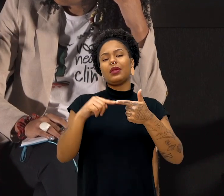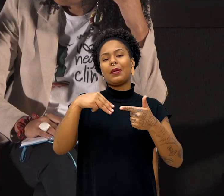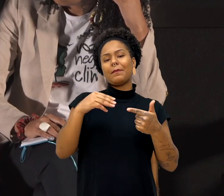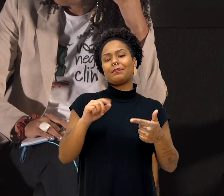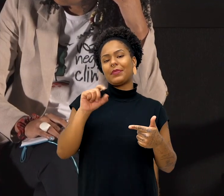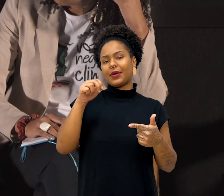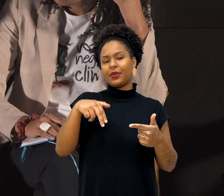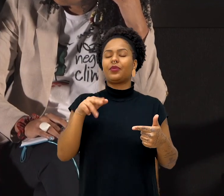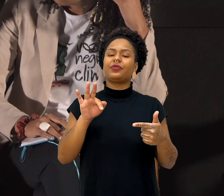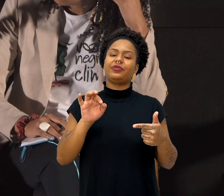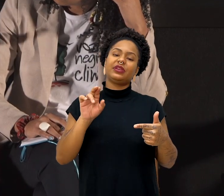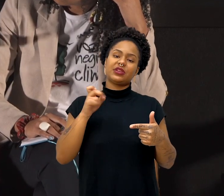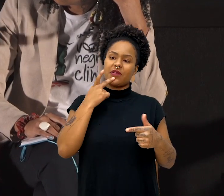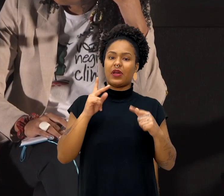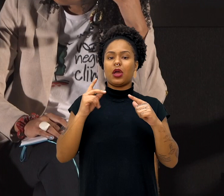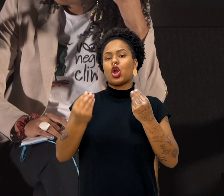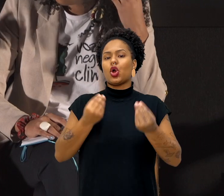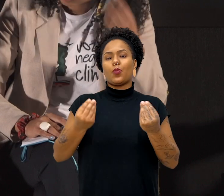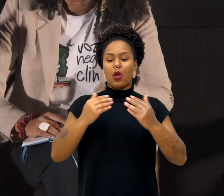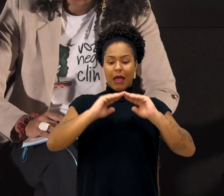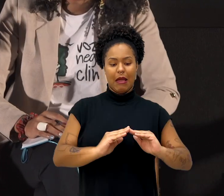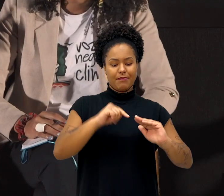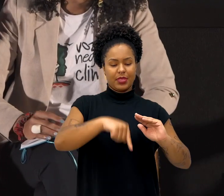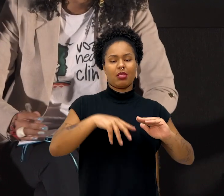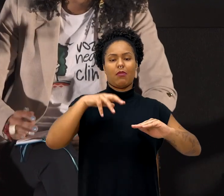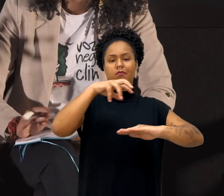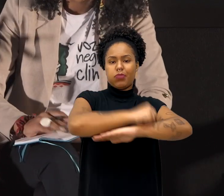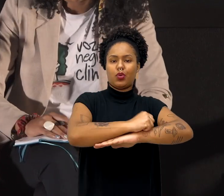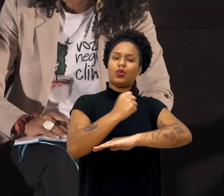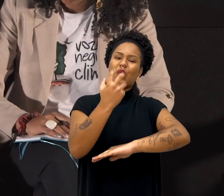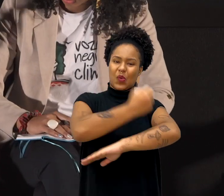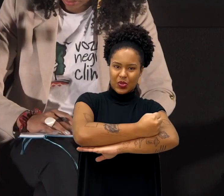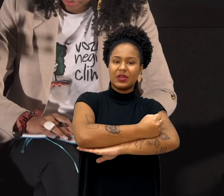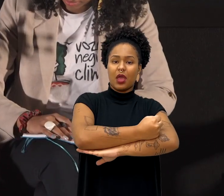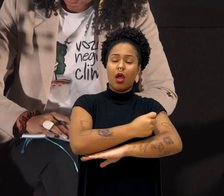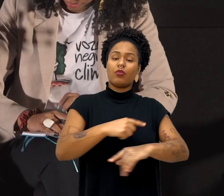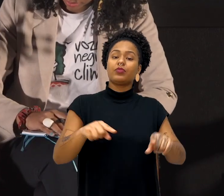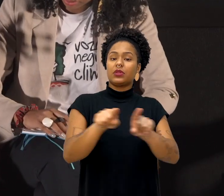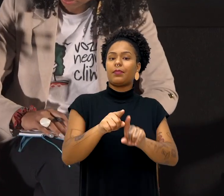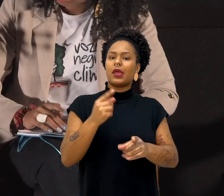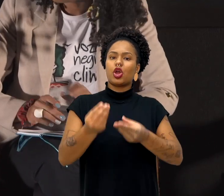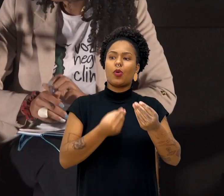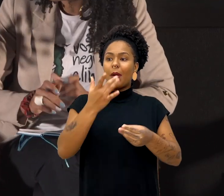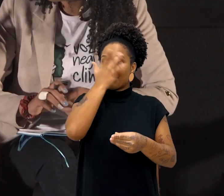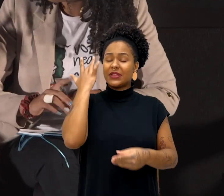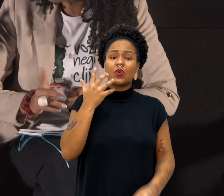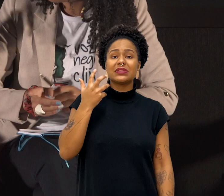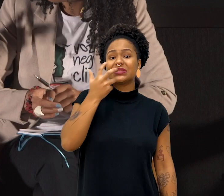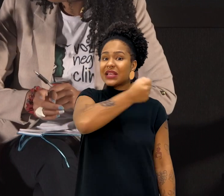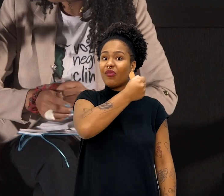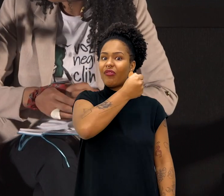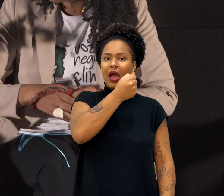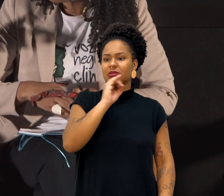racismo ambiental, e como o Malcolm Ferdinand vai falar do habitar colonial e da política do embarque, que é